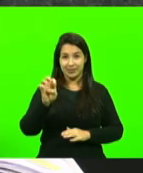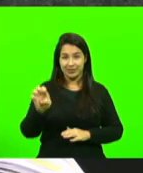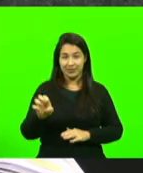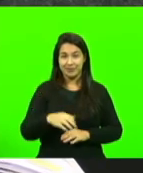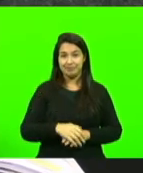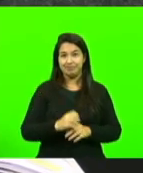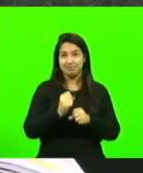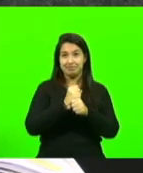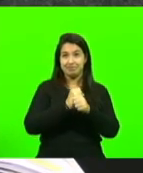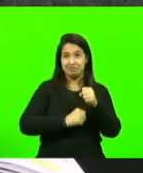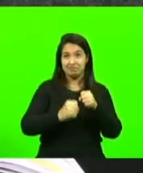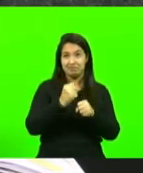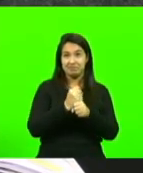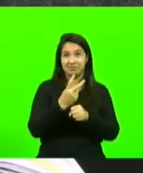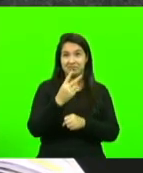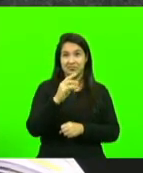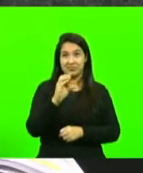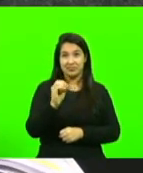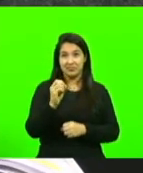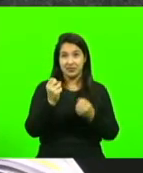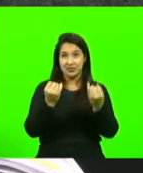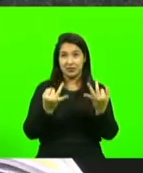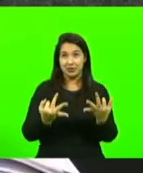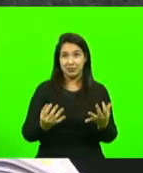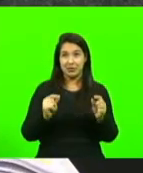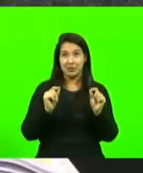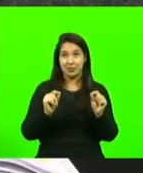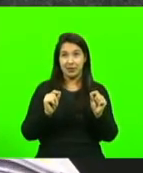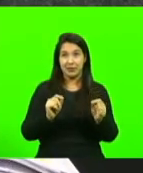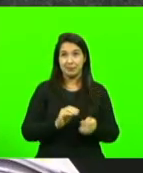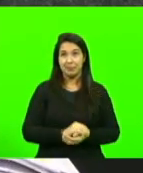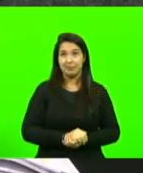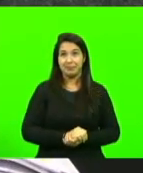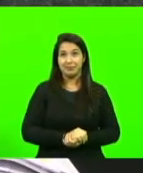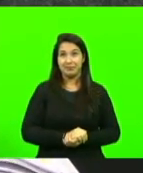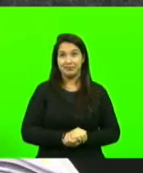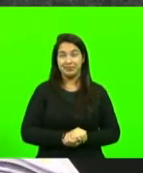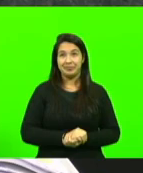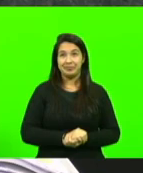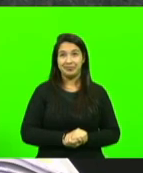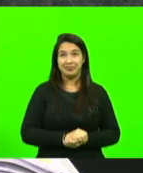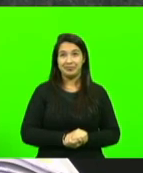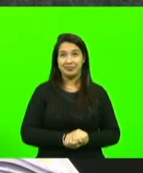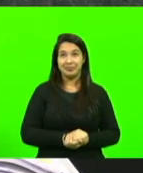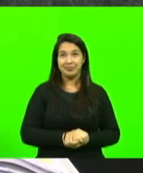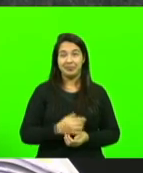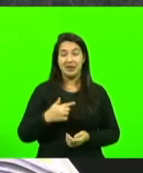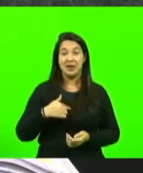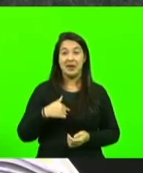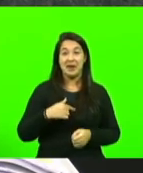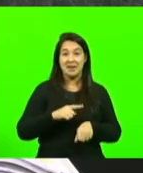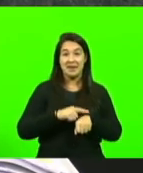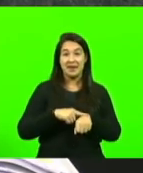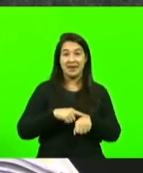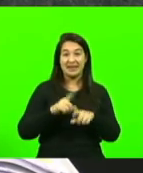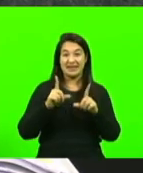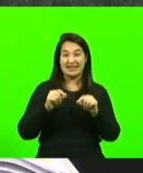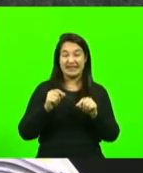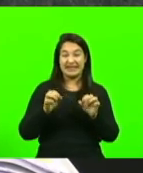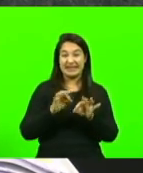E aí Esse é o meu cronômetro gente que acabou meu tempo tá vou concluir tá